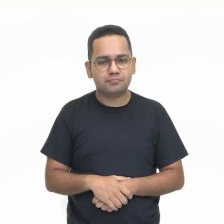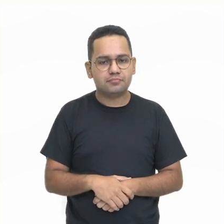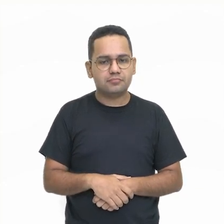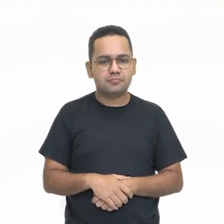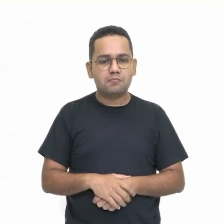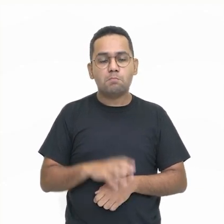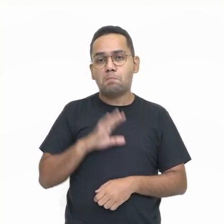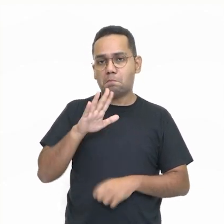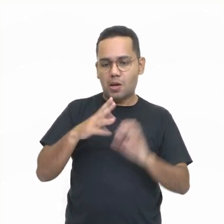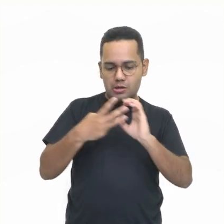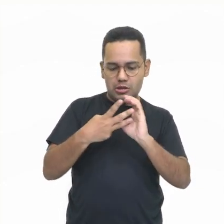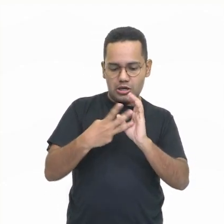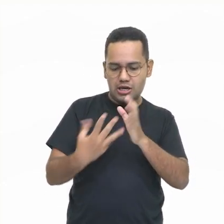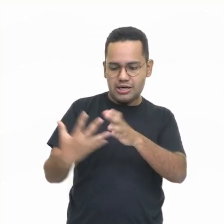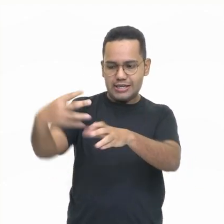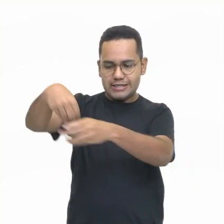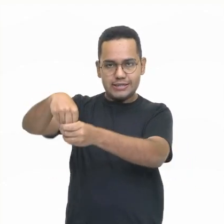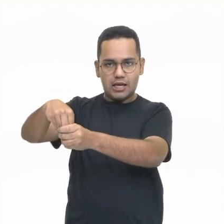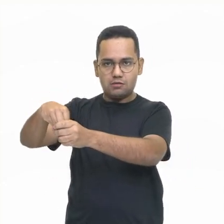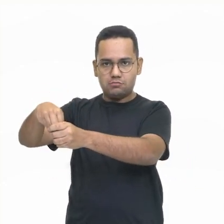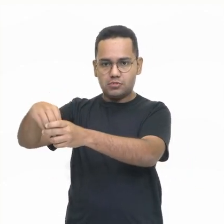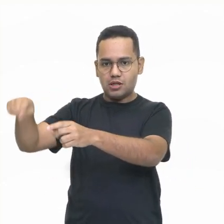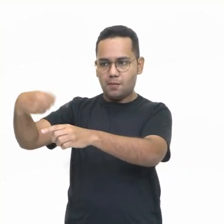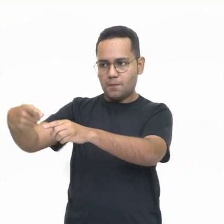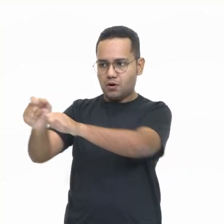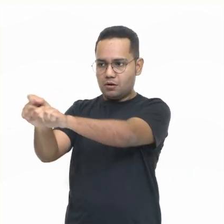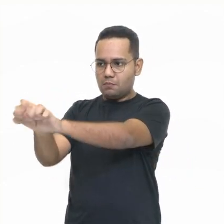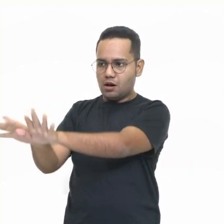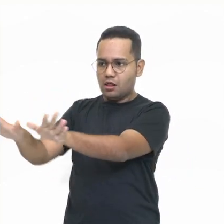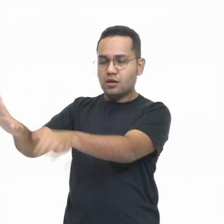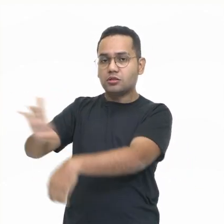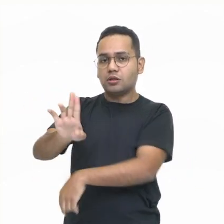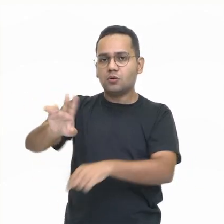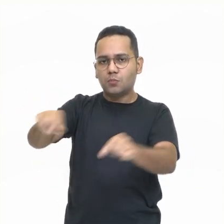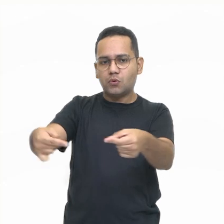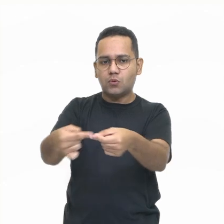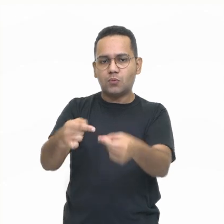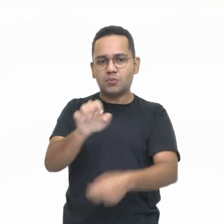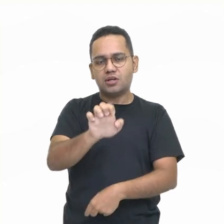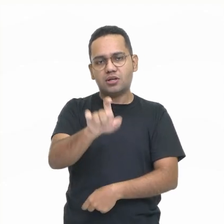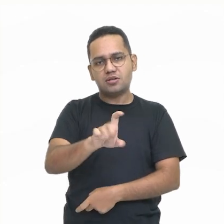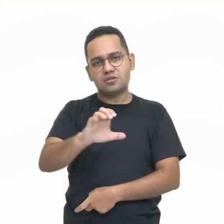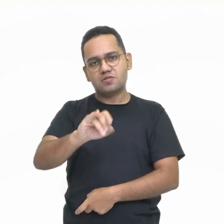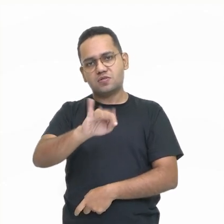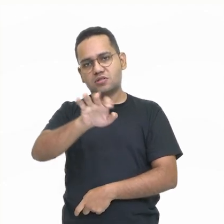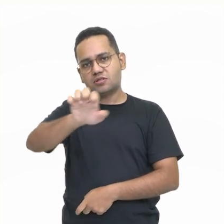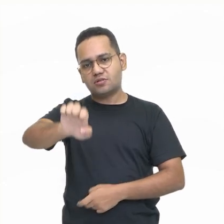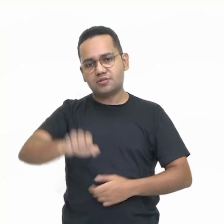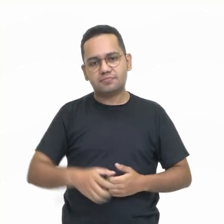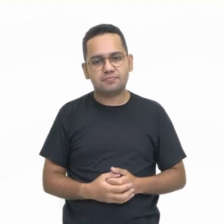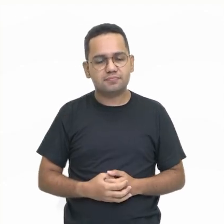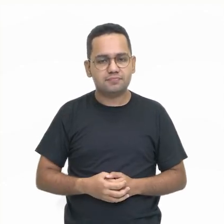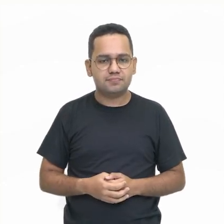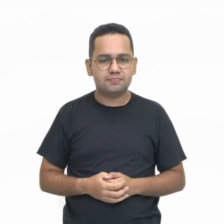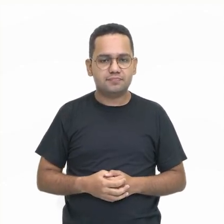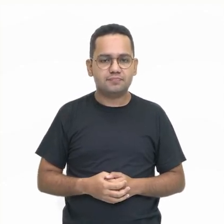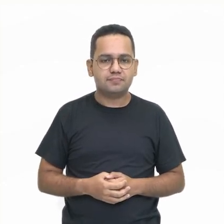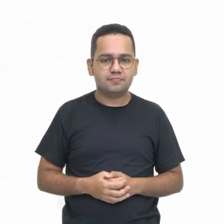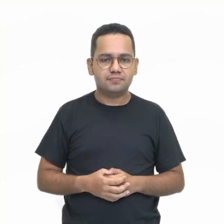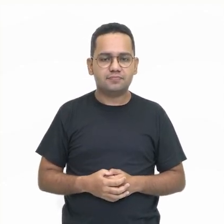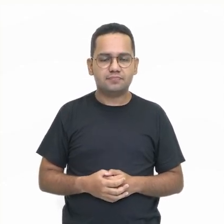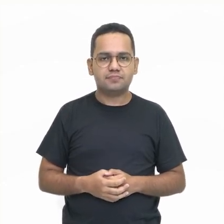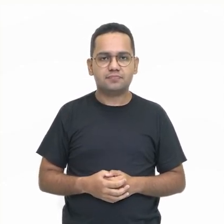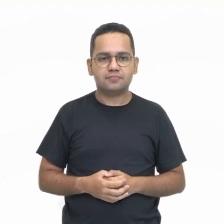dentro da célula que foi jogado para fora, nós chamamos de exocitose, que